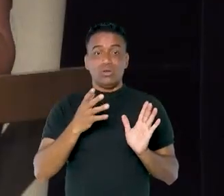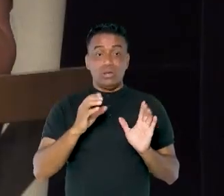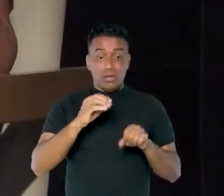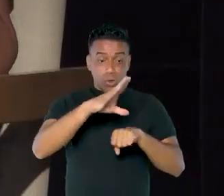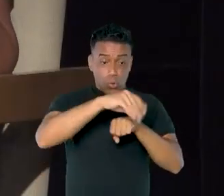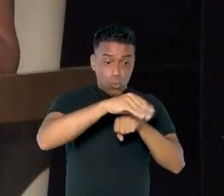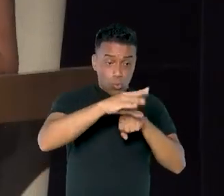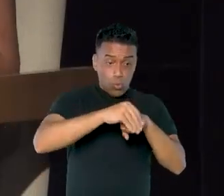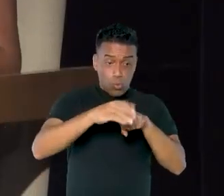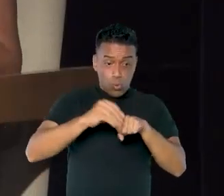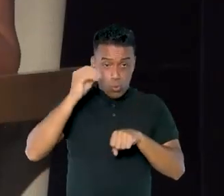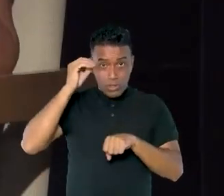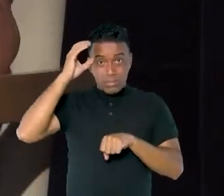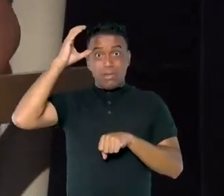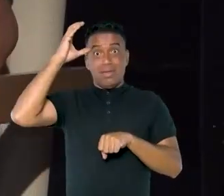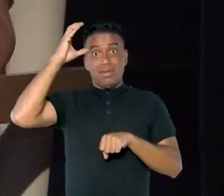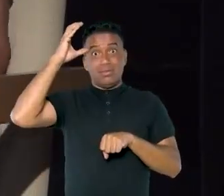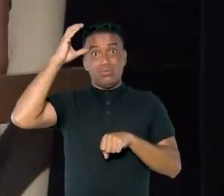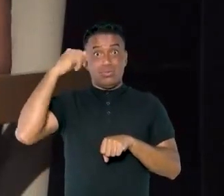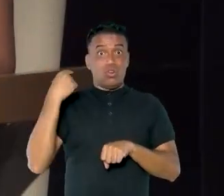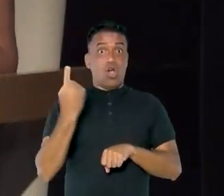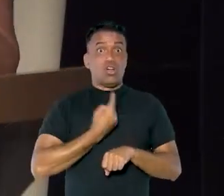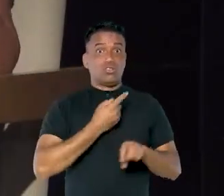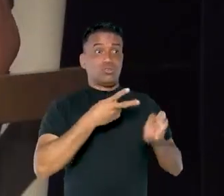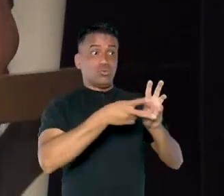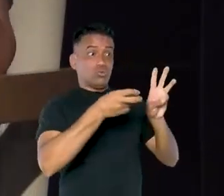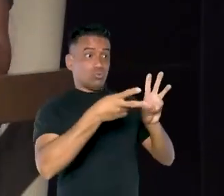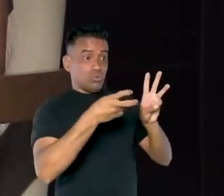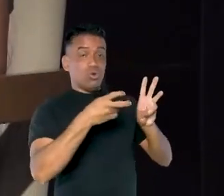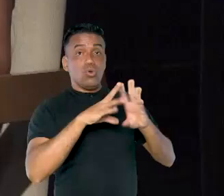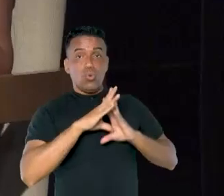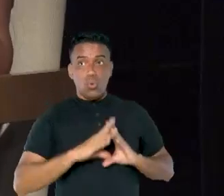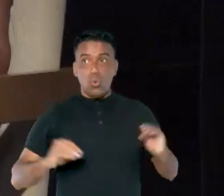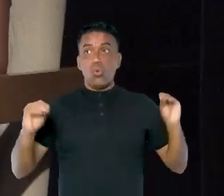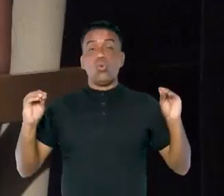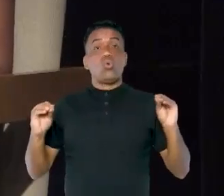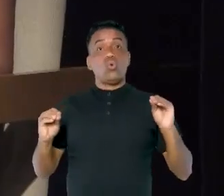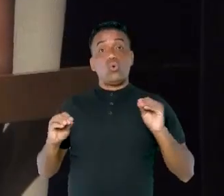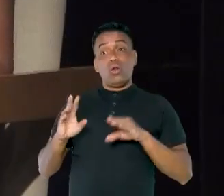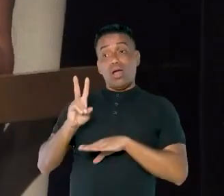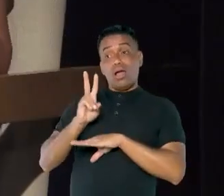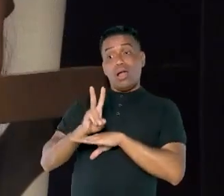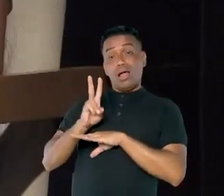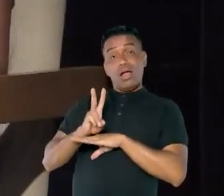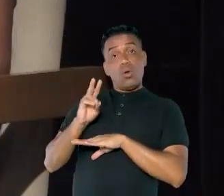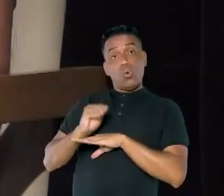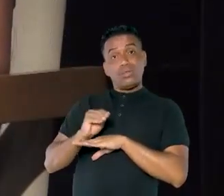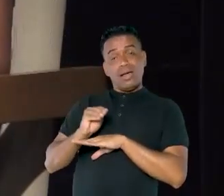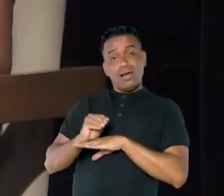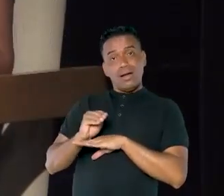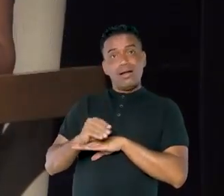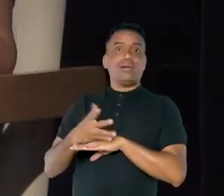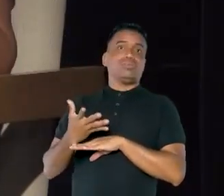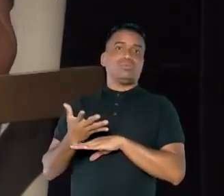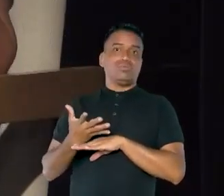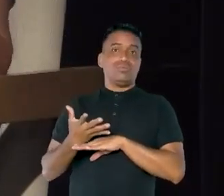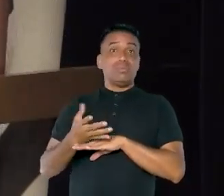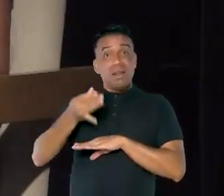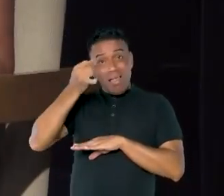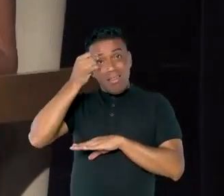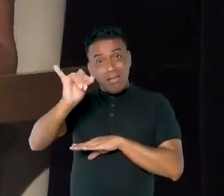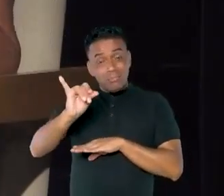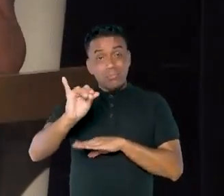conhecimento também, como cura, como cuidado, como resguardo que a gente está fazendo também. Né?